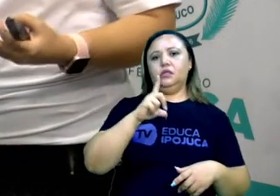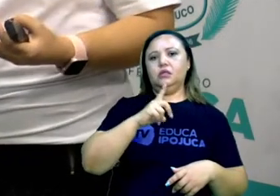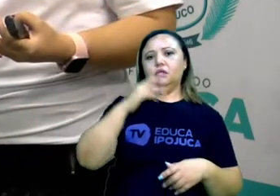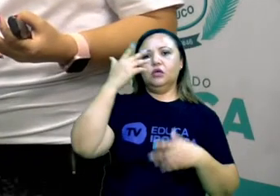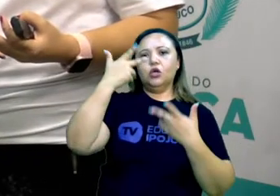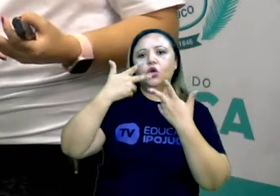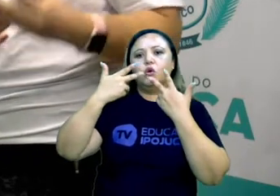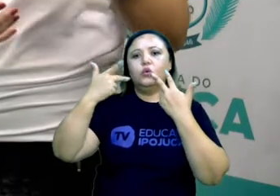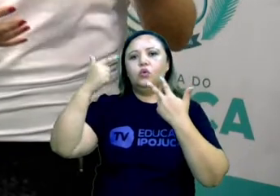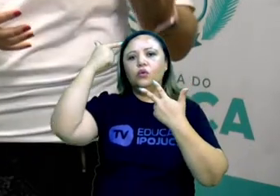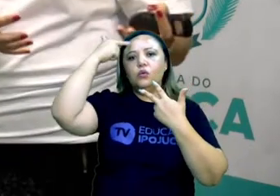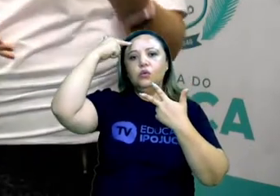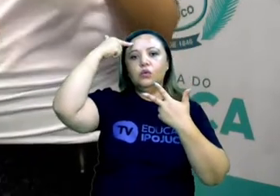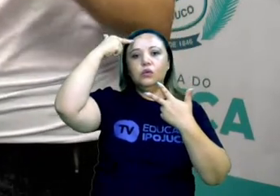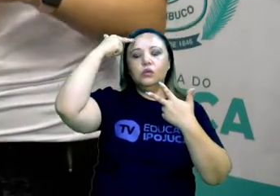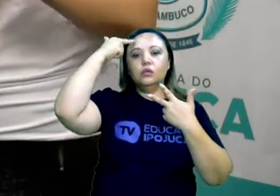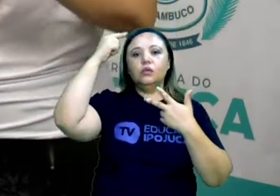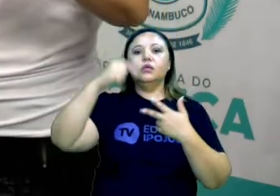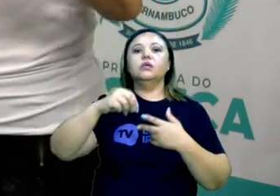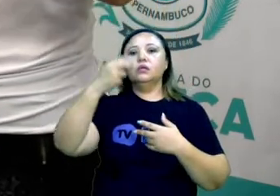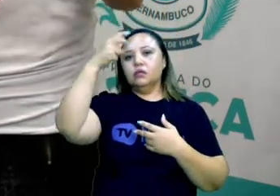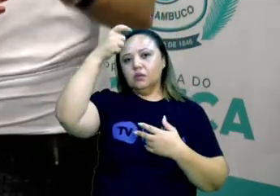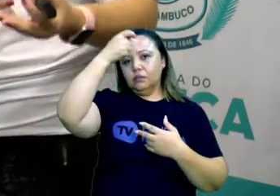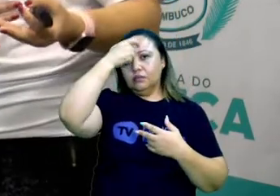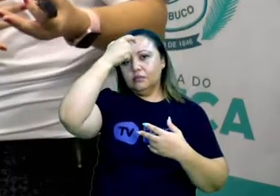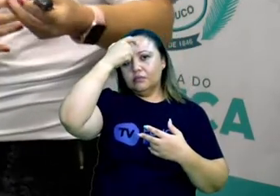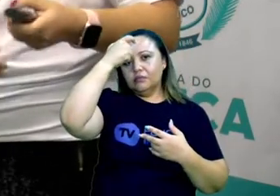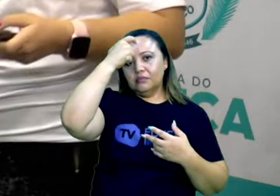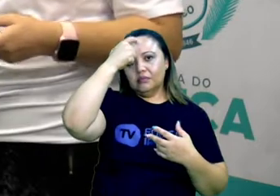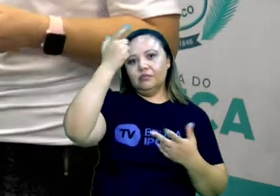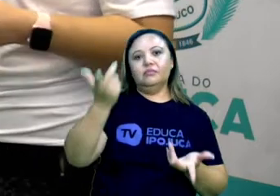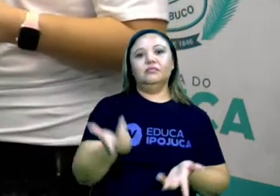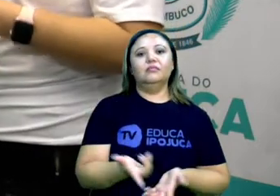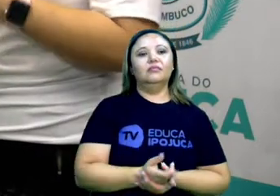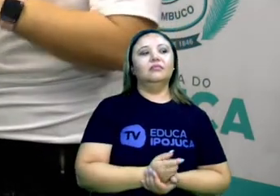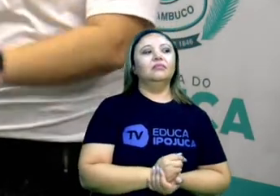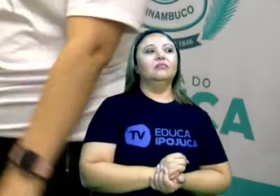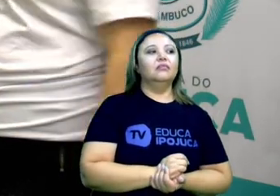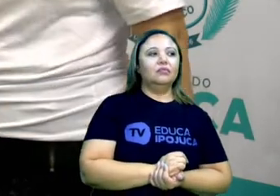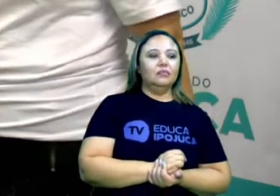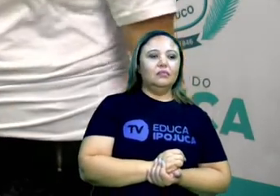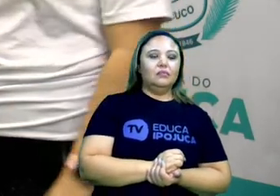encontro à opinião que ela quer se sobrepor.